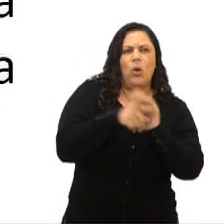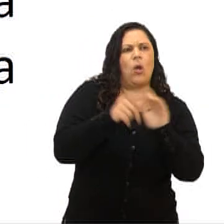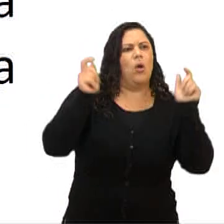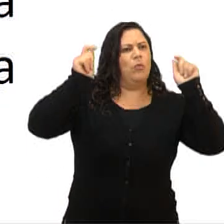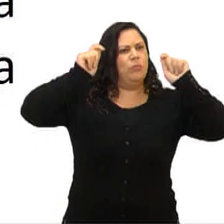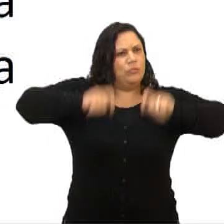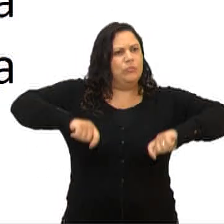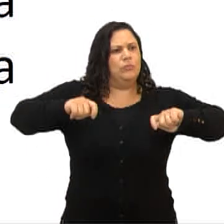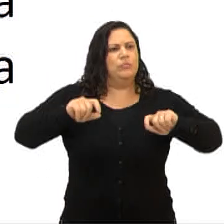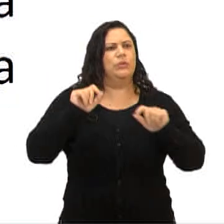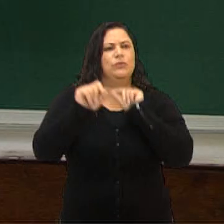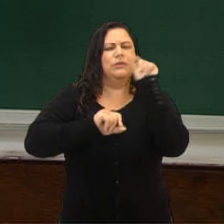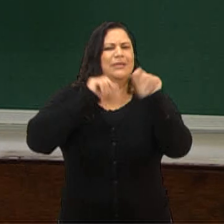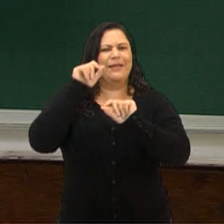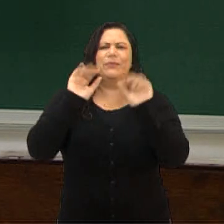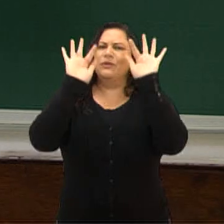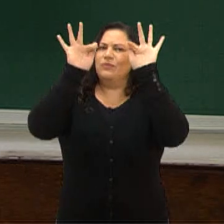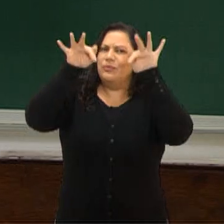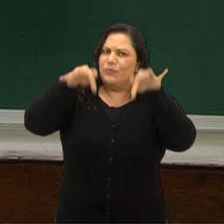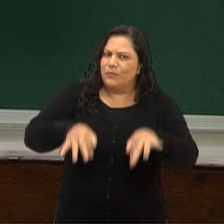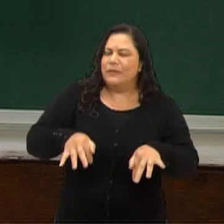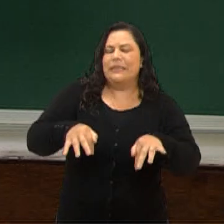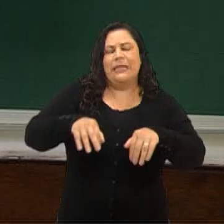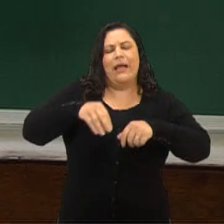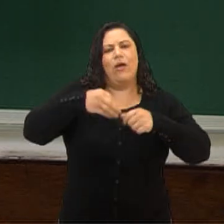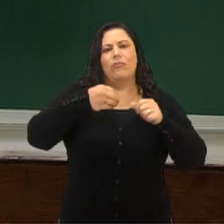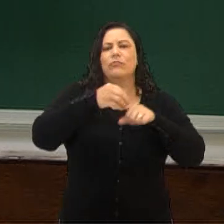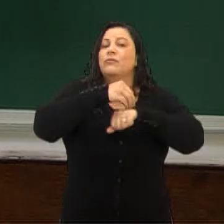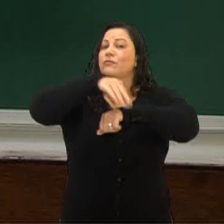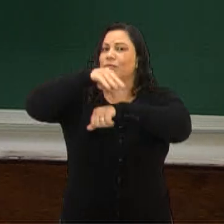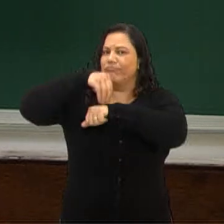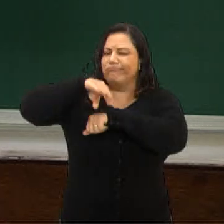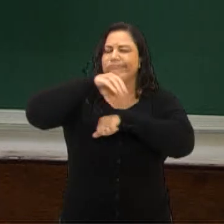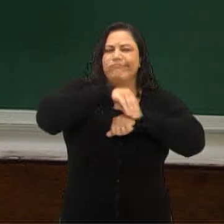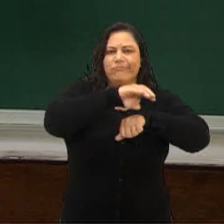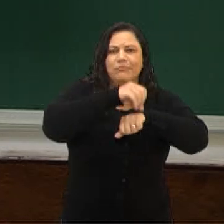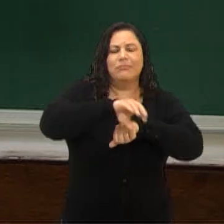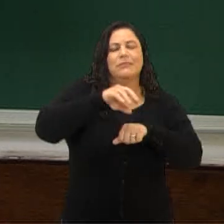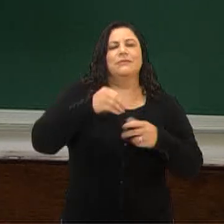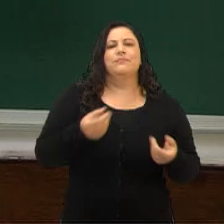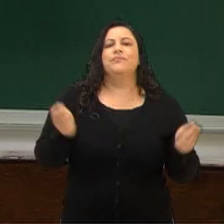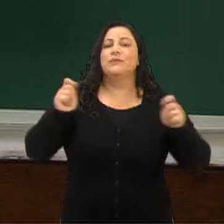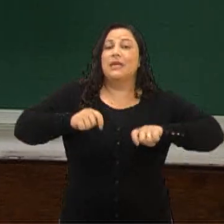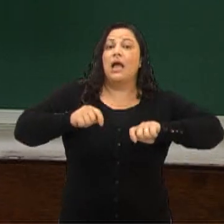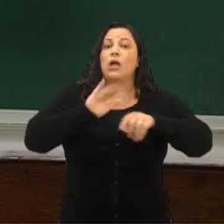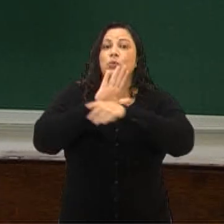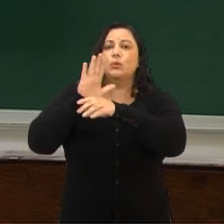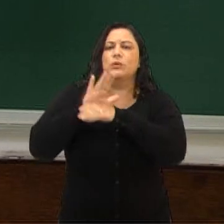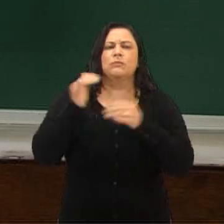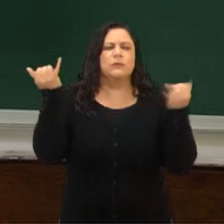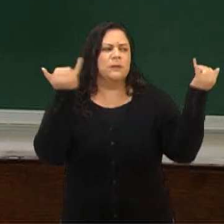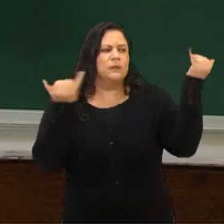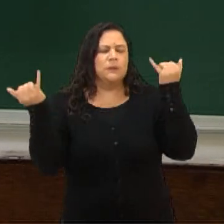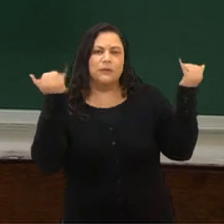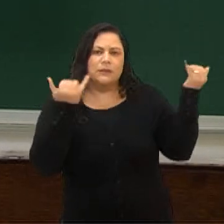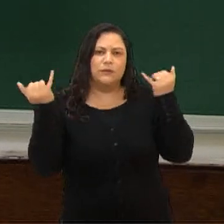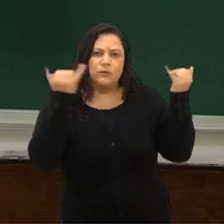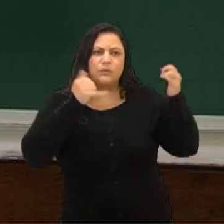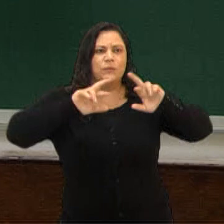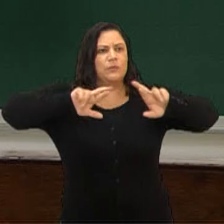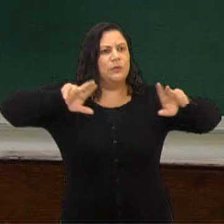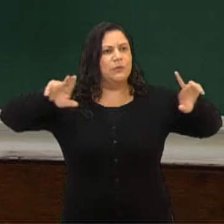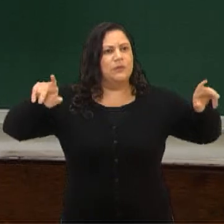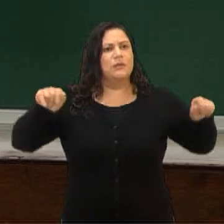bem singular, que a gente vai ver no final, até ajudando aí nas propagandas, nos modelos que a gente tinha de cartaz de propaganda. Né? Prosseguindo